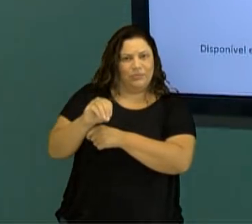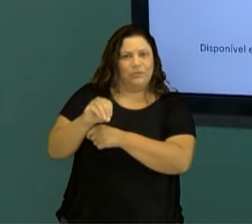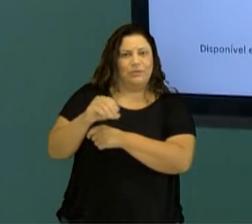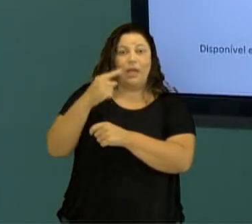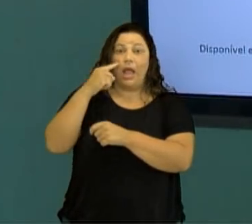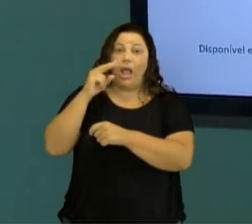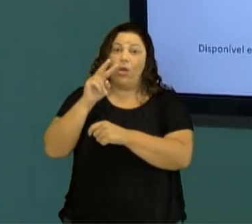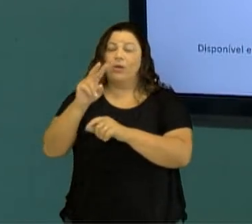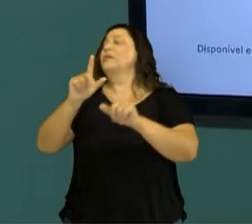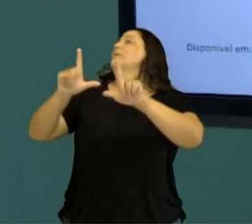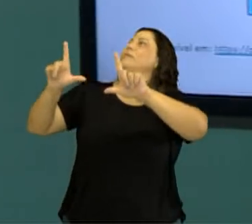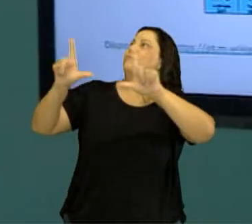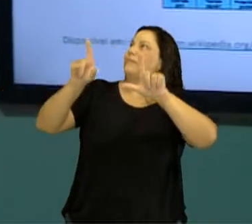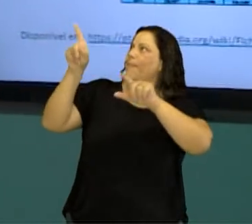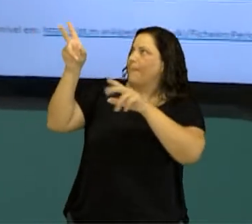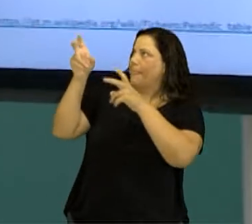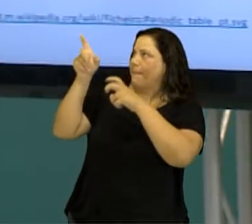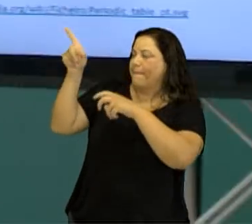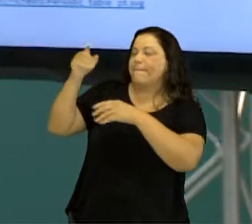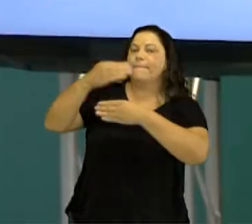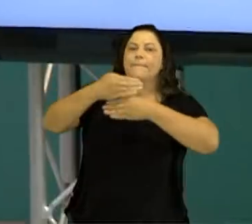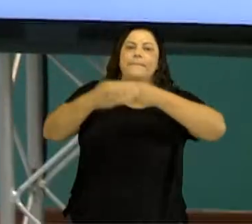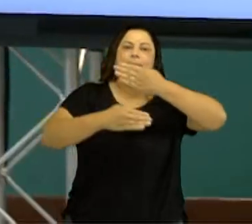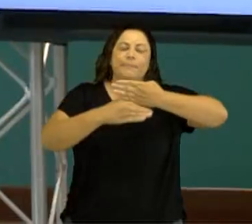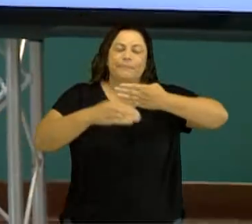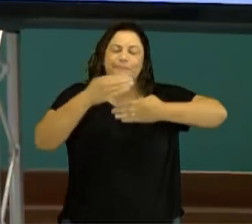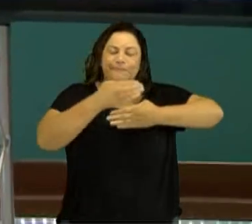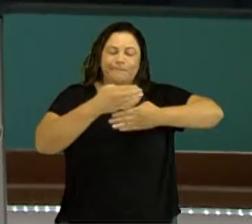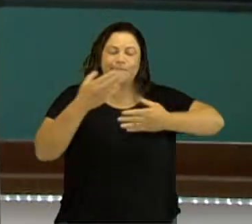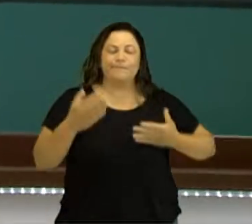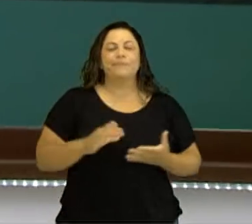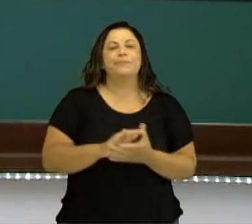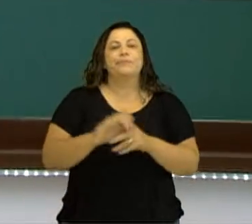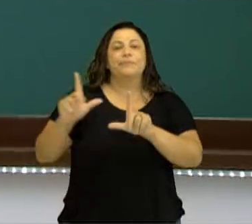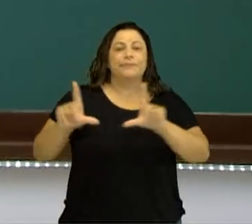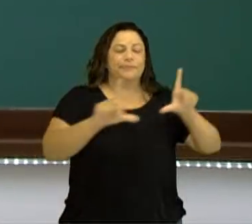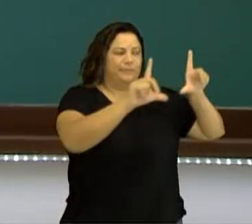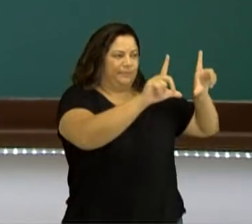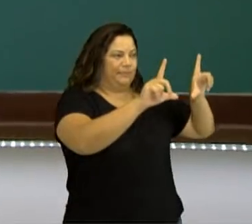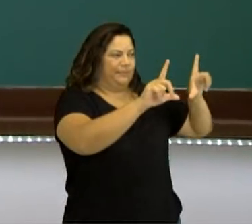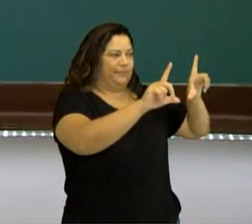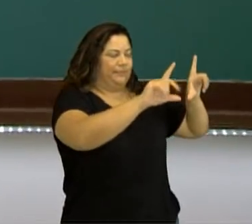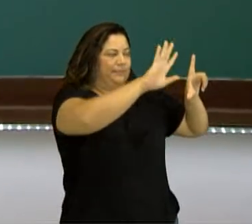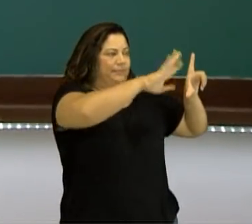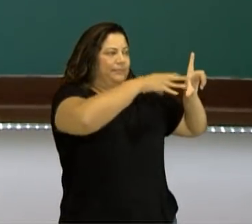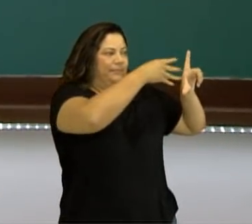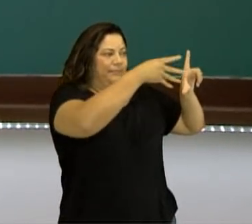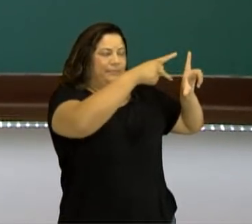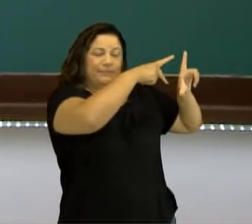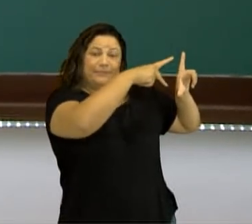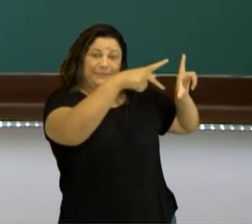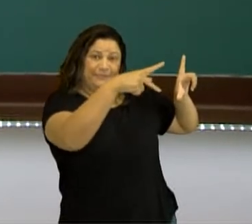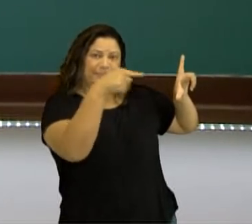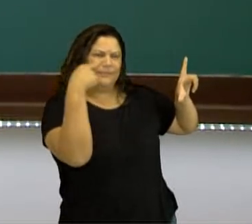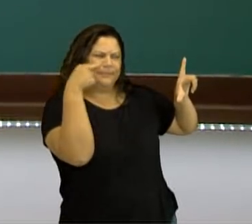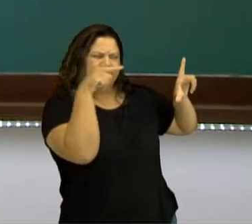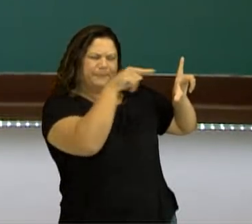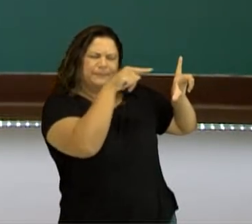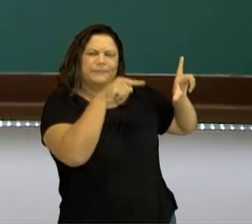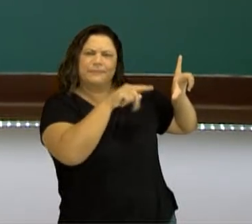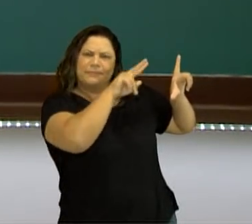nossa analogia. Aqui na tabela periódica, você consegue identificar todas as estruturas